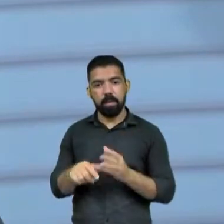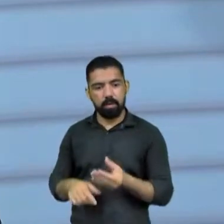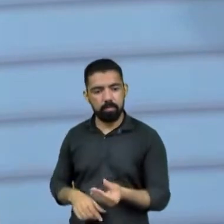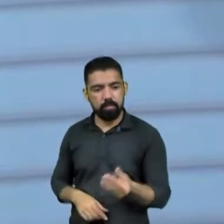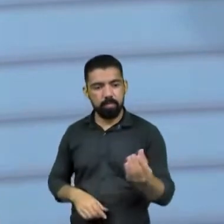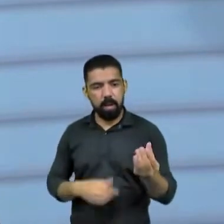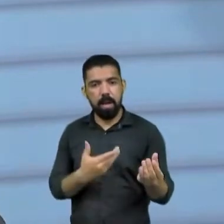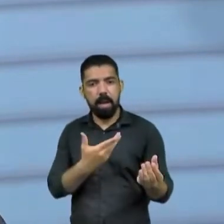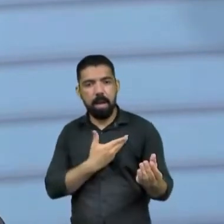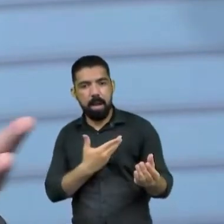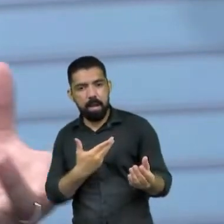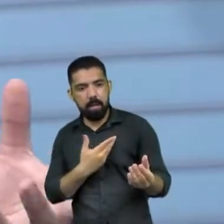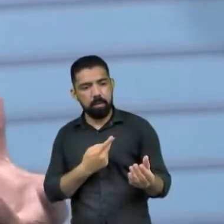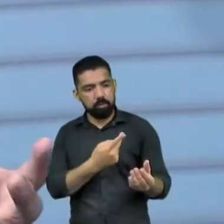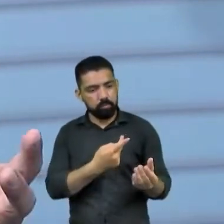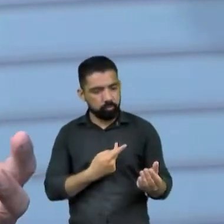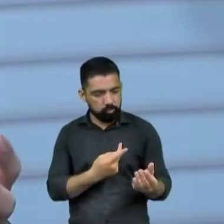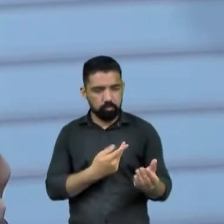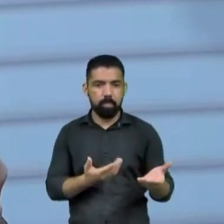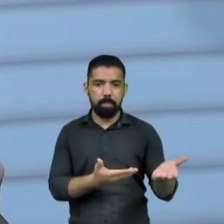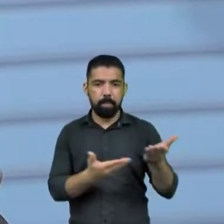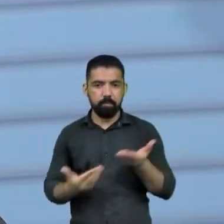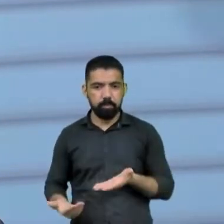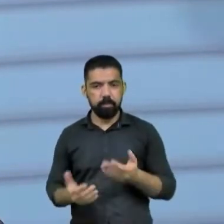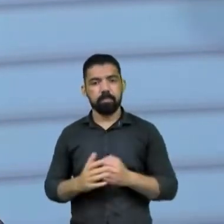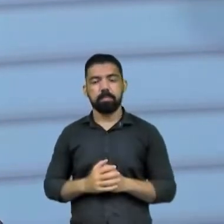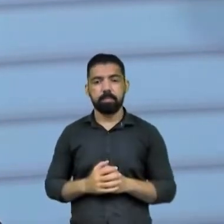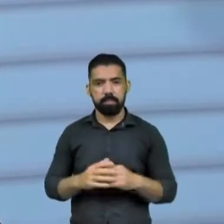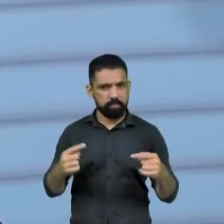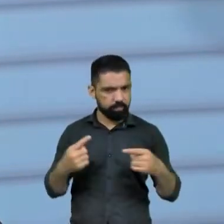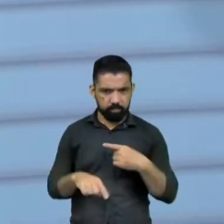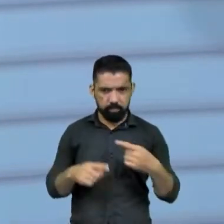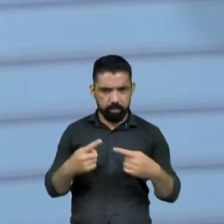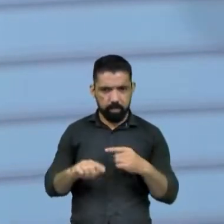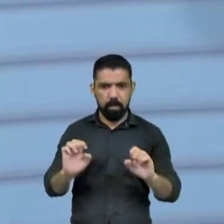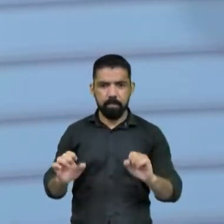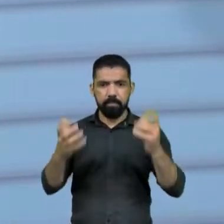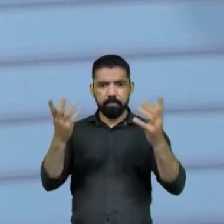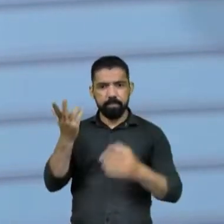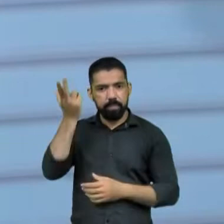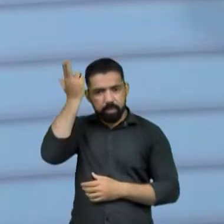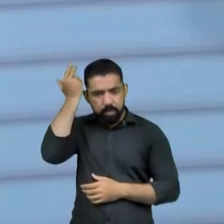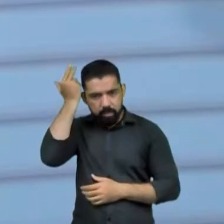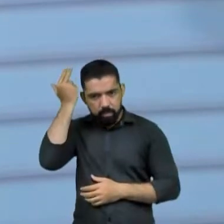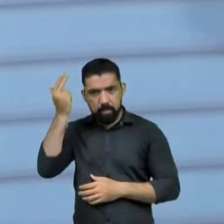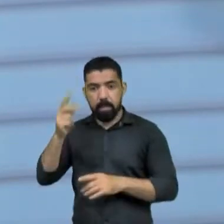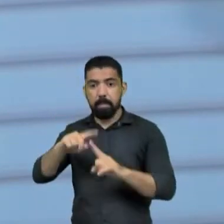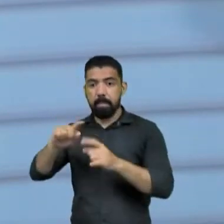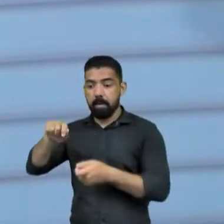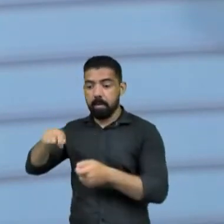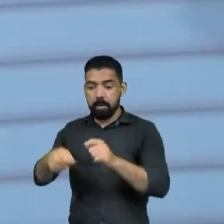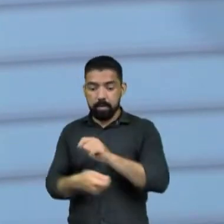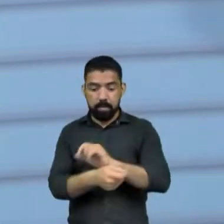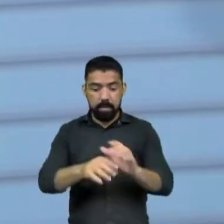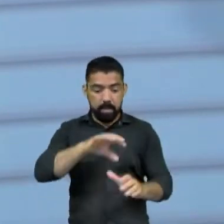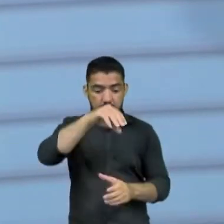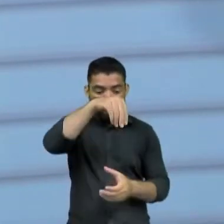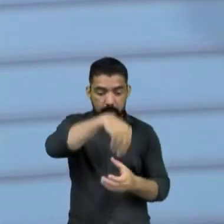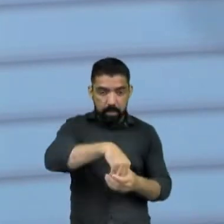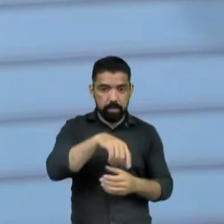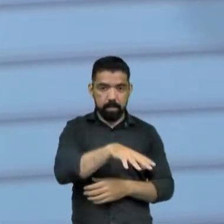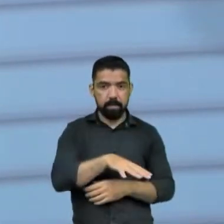bem-vindo e não tinha nada a ver com a Páscoa Então são coisas são colocadas na Páscoa são inseridas na Páscoa no contexto comercial ainda tem